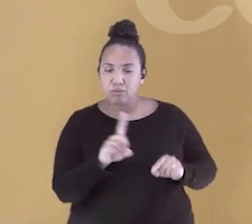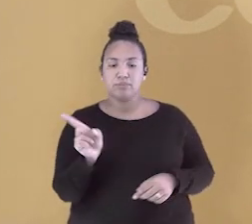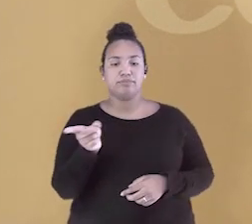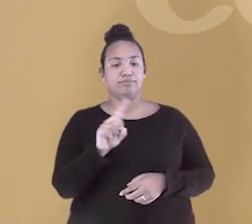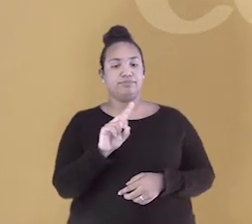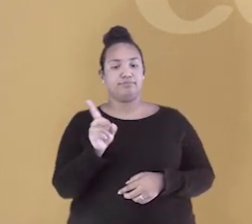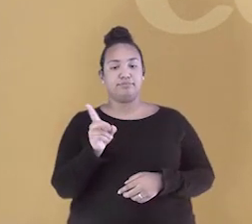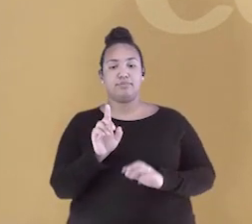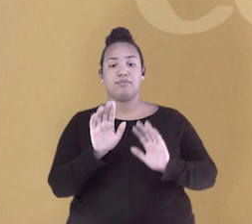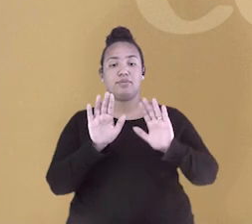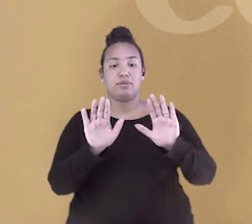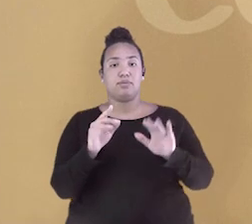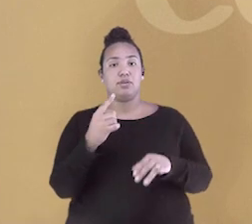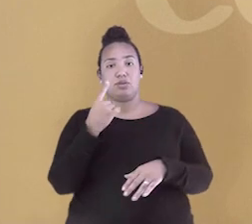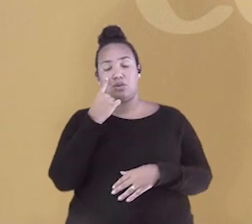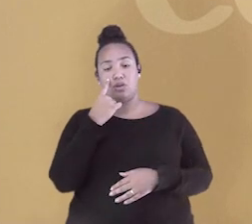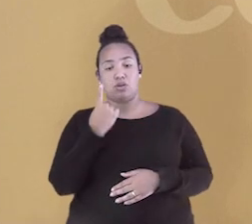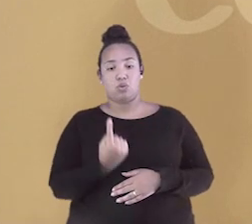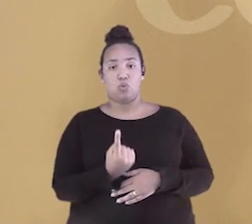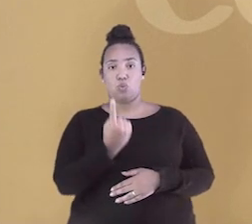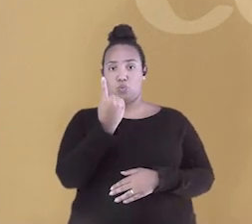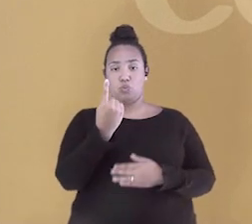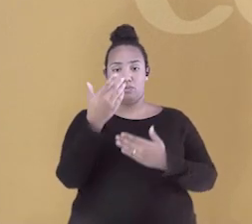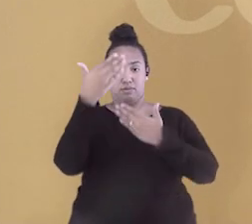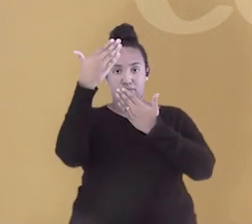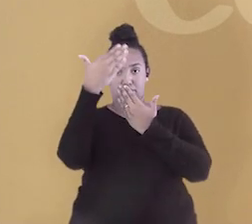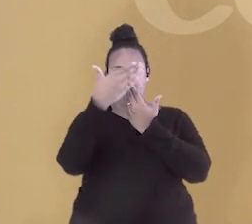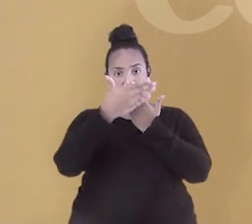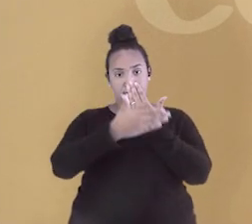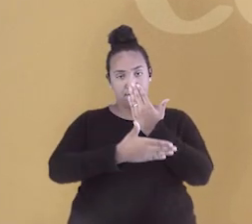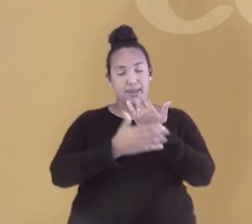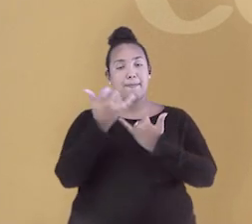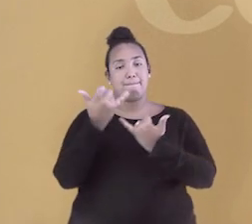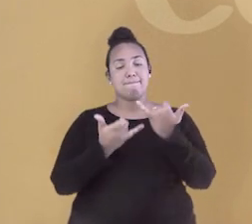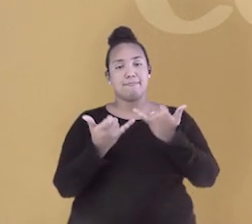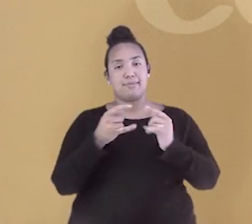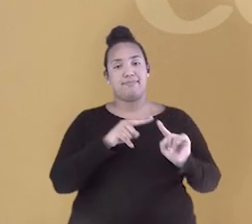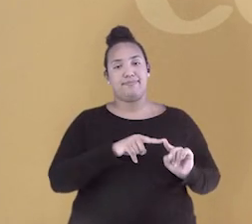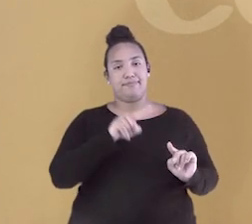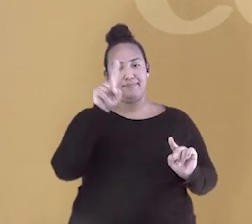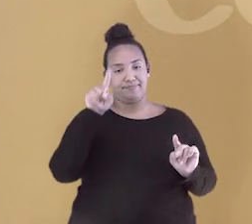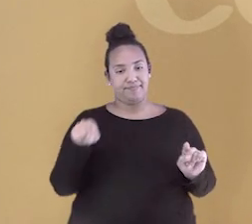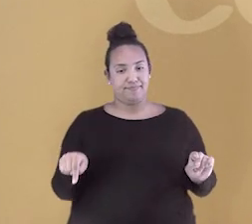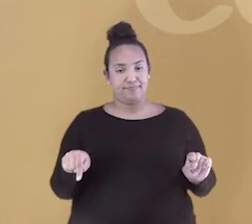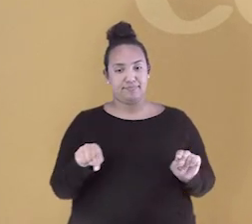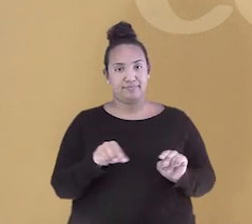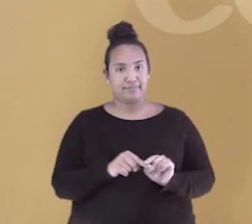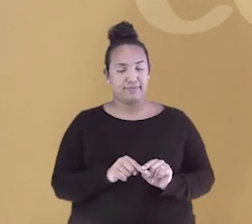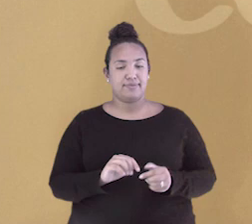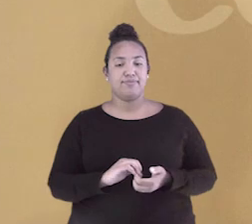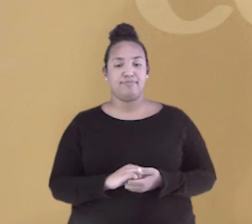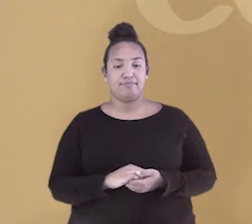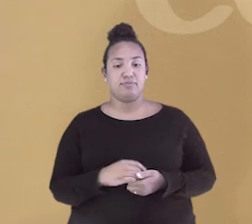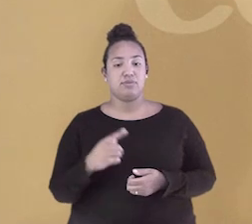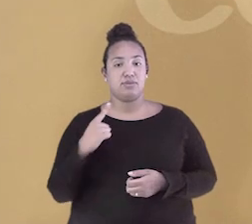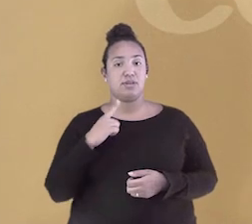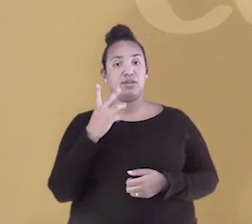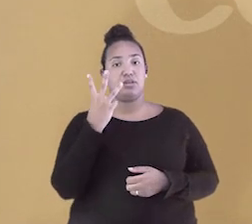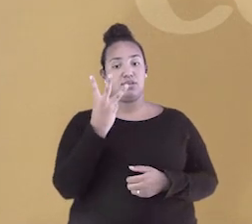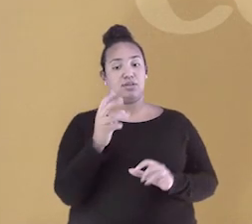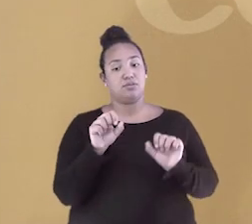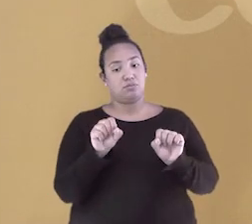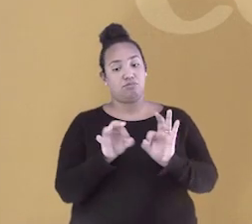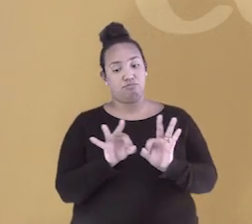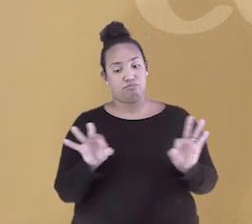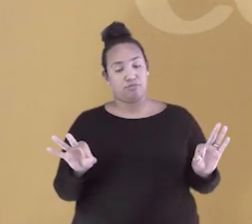das faces da pirâmide tem a forma de um triângulo. São 3 faces que podem ter tamanhos diferentes